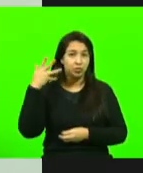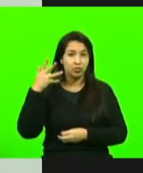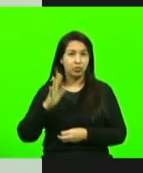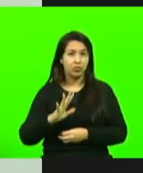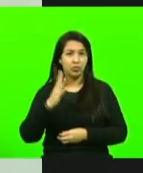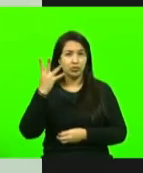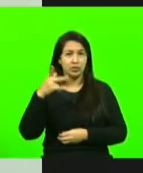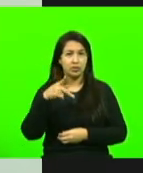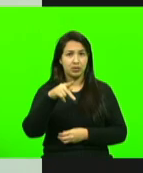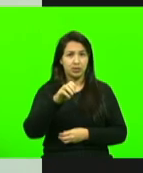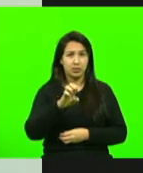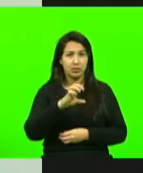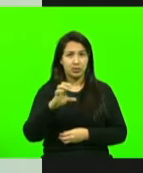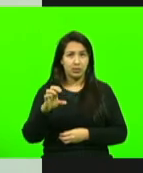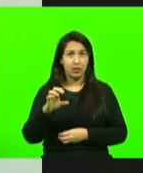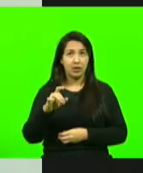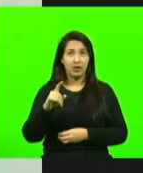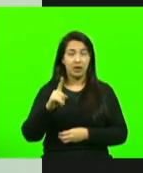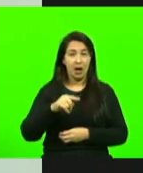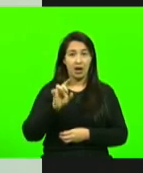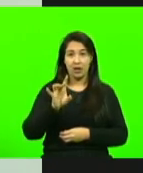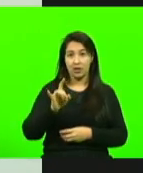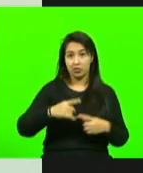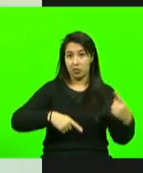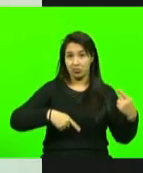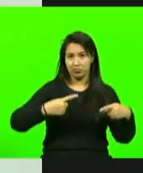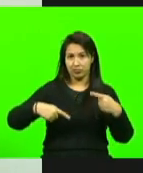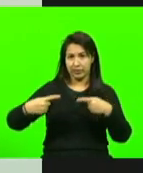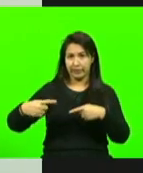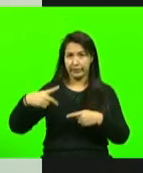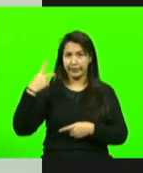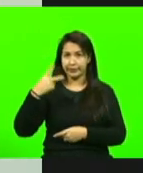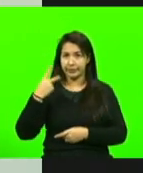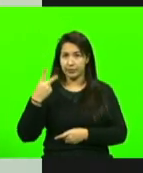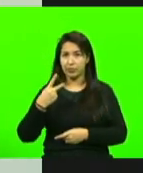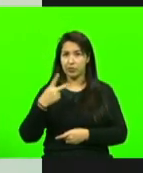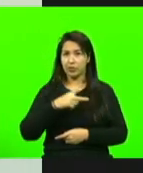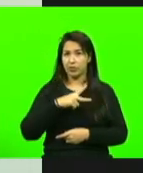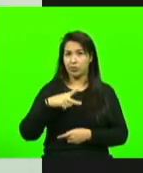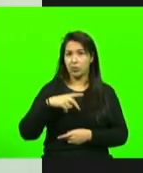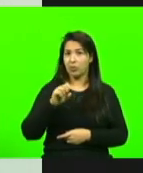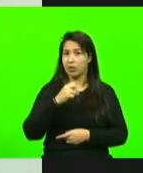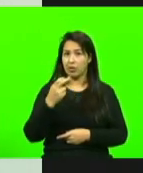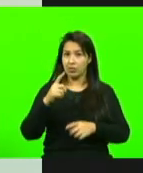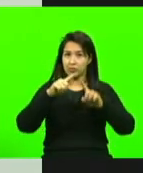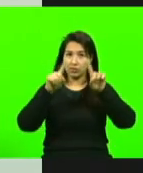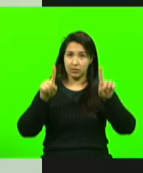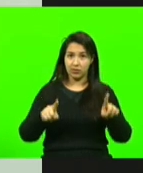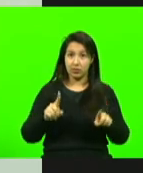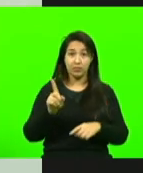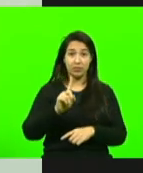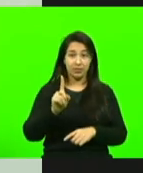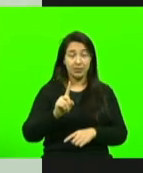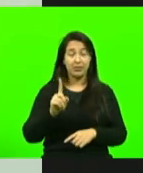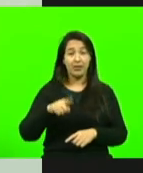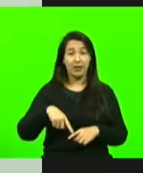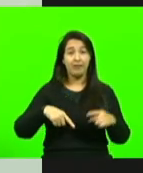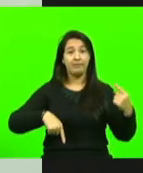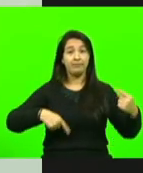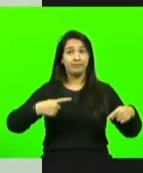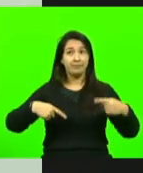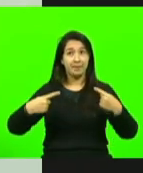32 não é simplesmente um debate de política pública ou de servidor público é o debate